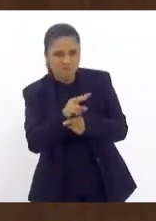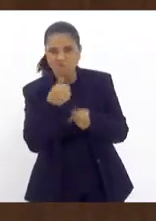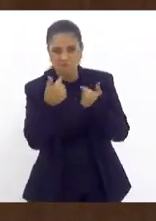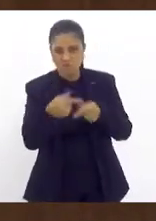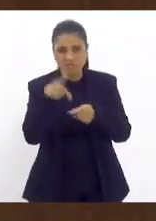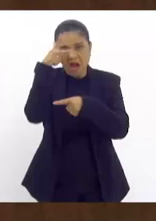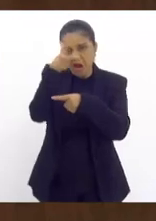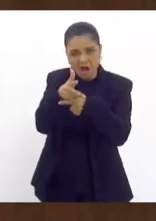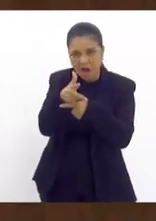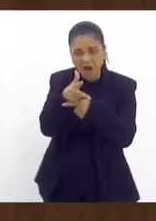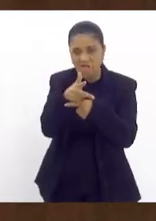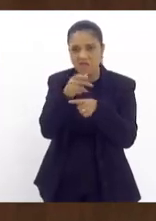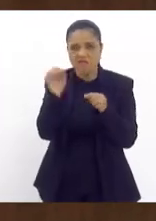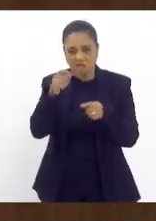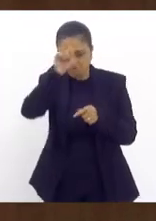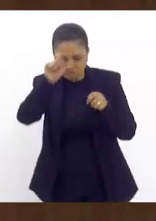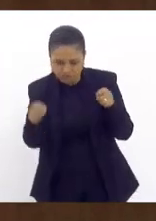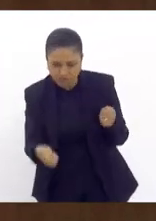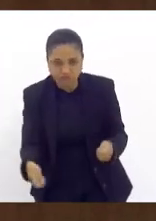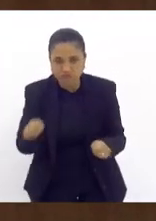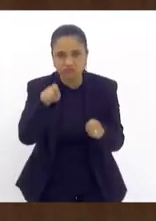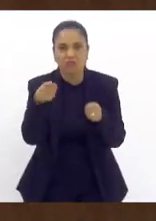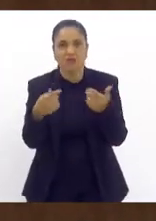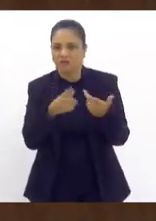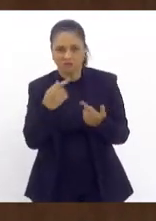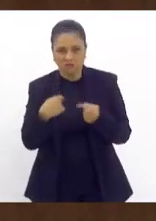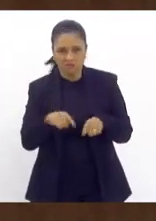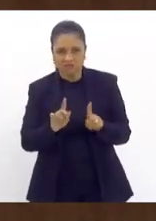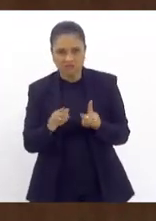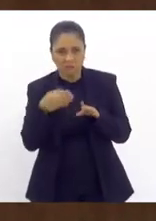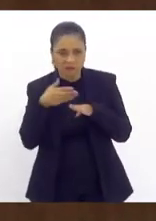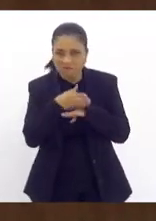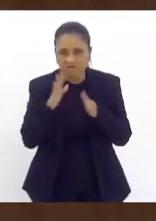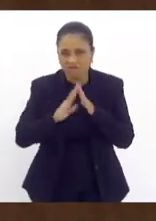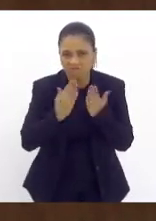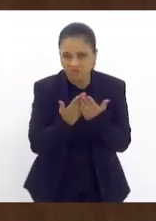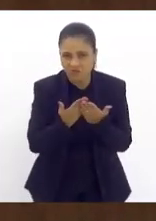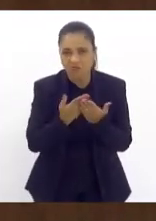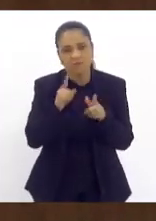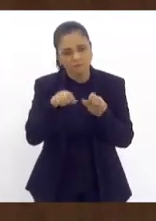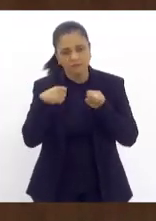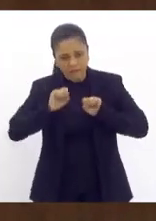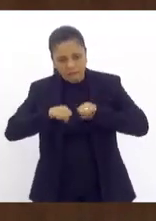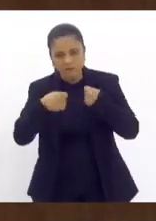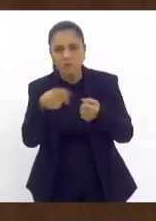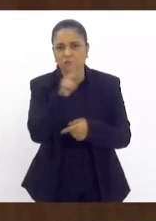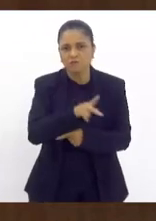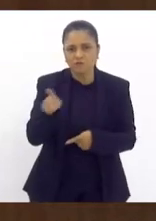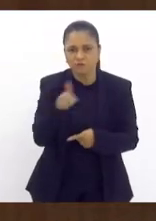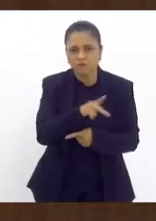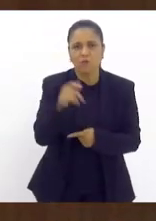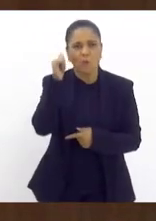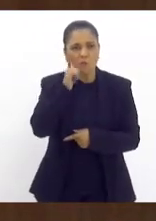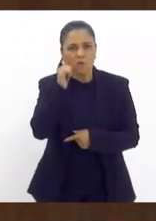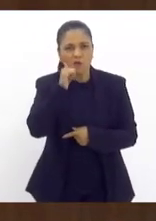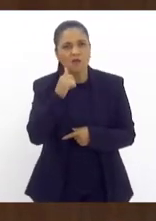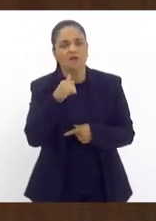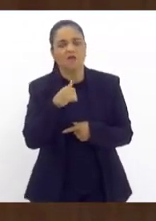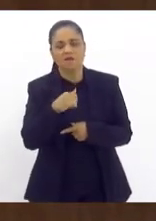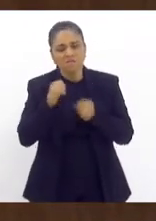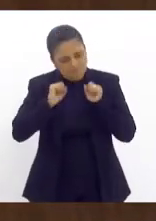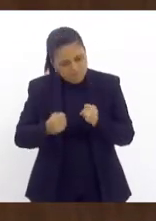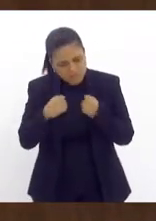sim gente aqui que quer defender as crianças, as mulheres, os professores e contra todo marginal que invade e faz